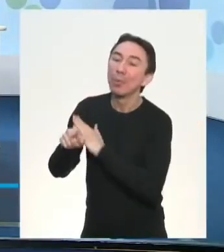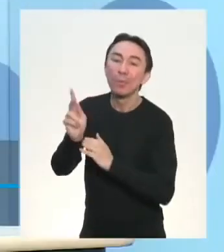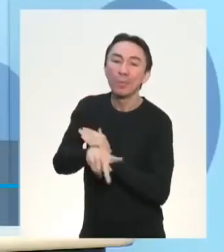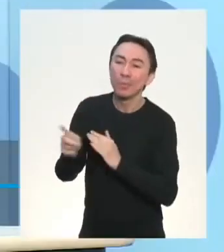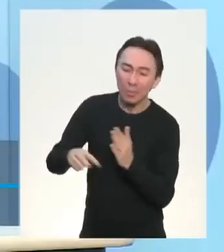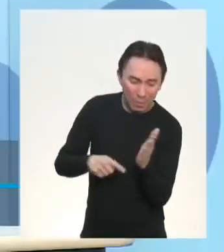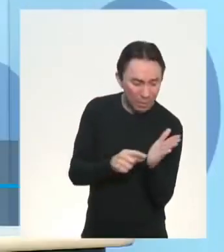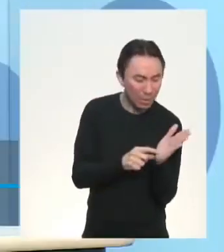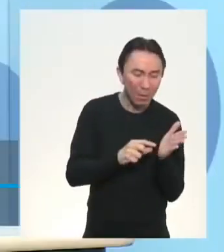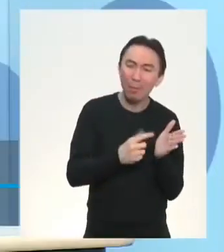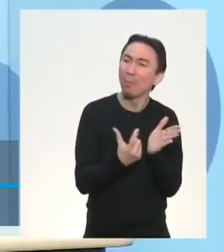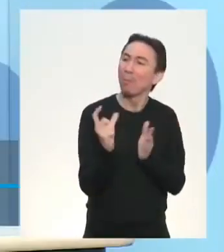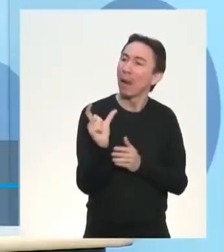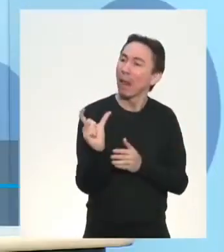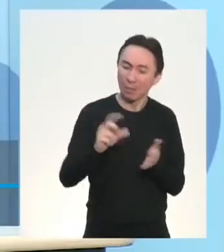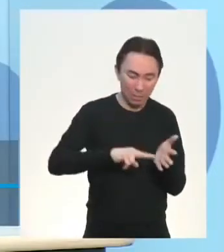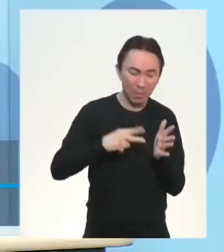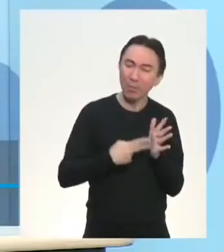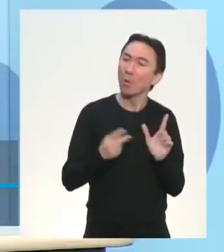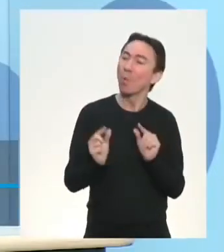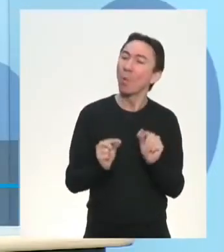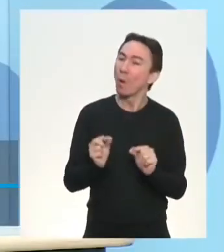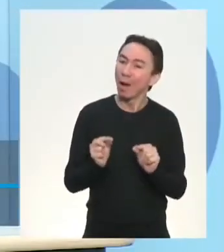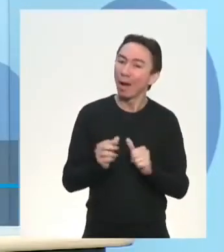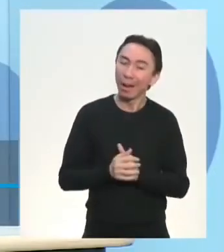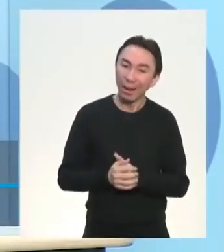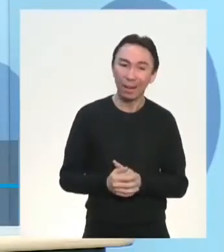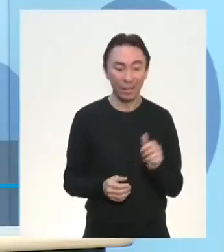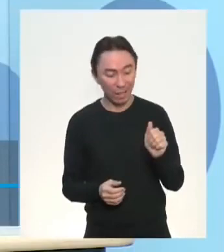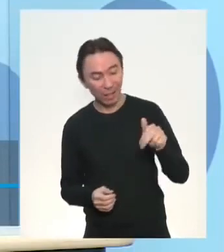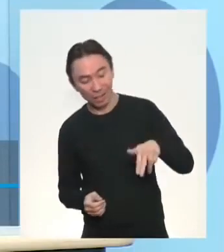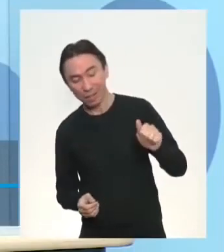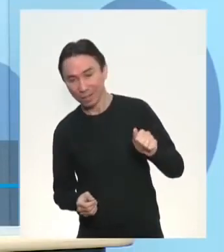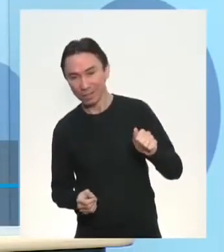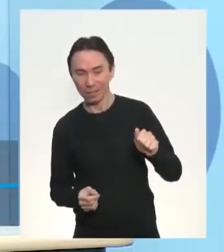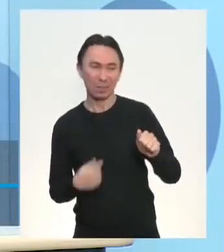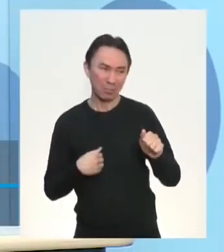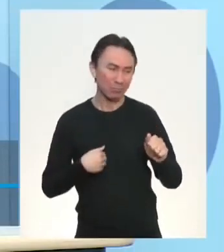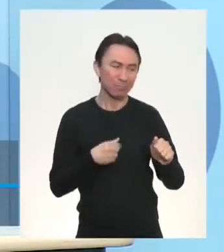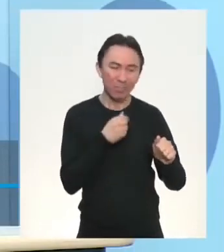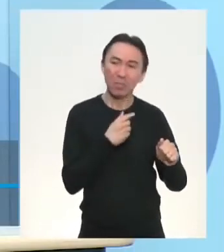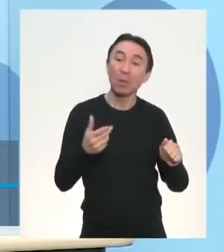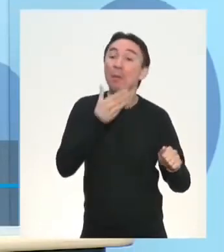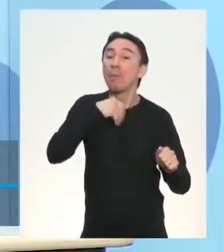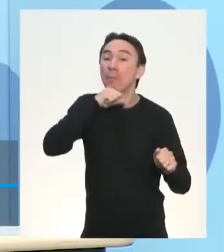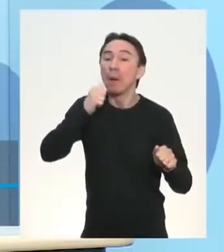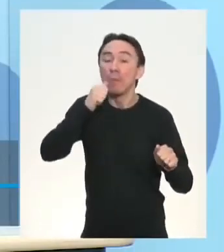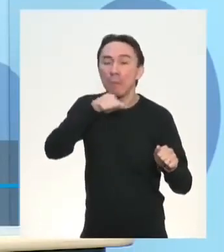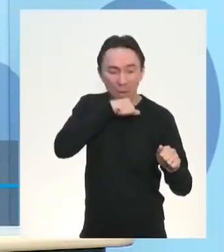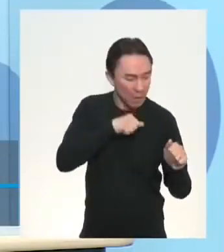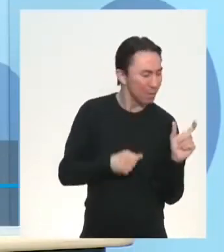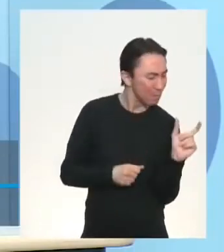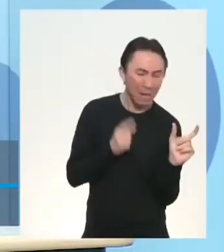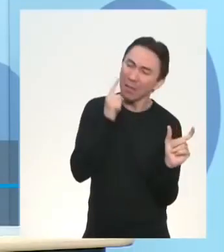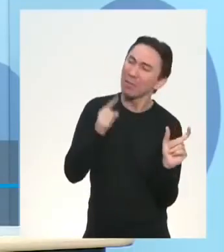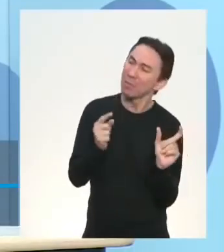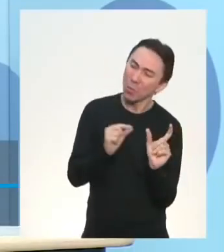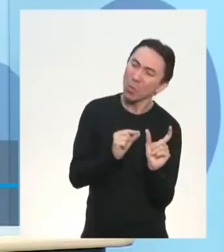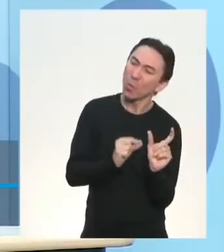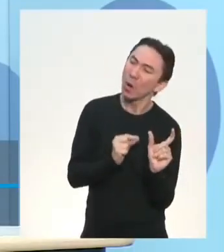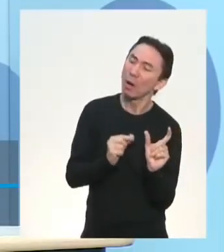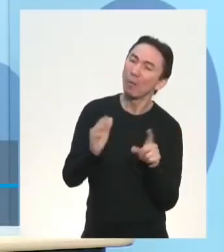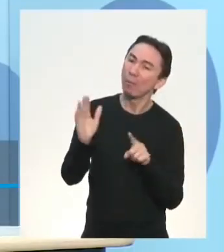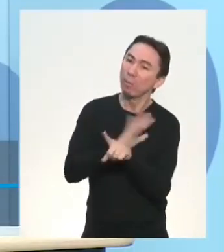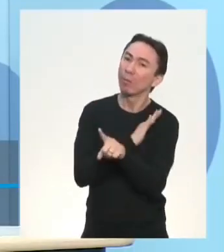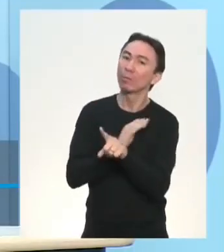sabe disso, que é muito comum. Sim. A Ana Carolina falou, eu pergunto para os meus pais sempre. Legal. Uma não lembro o